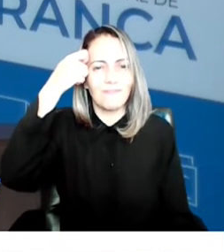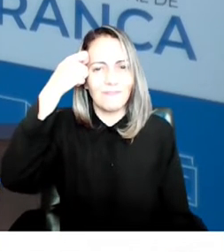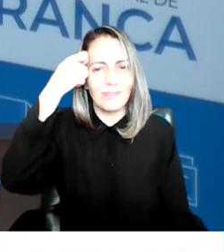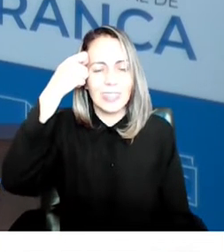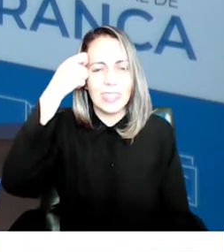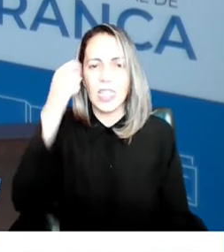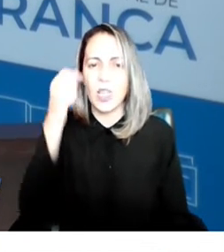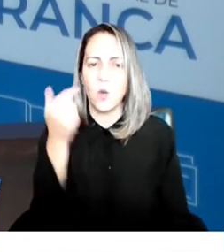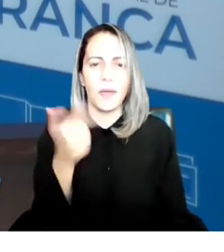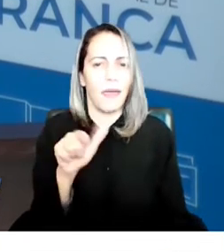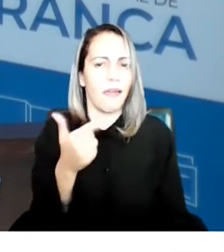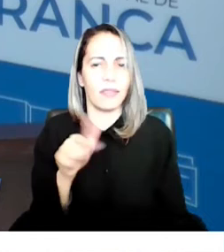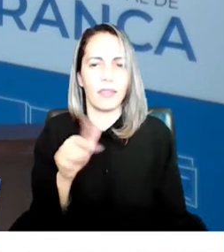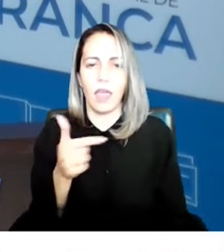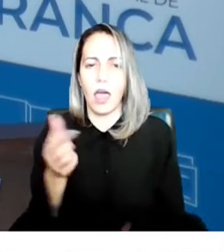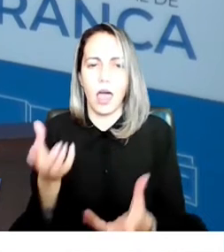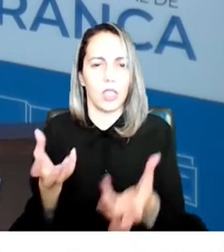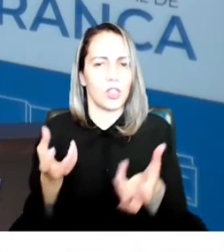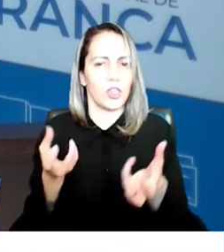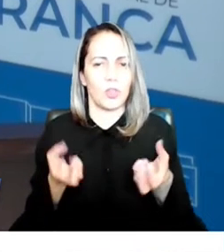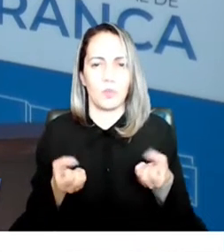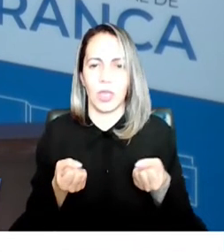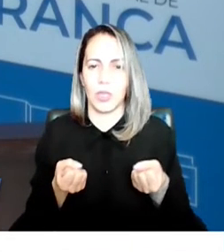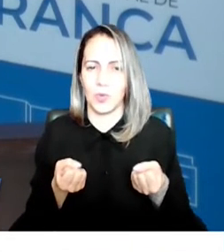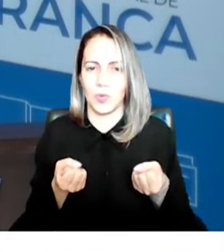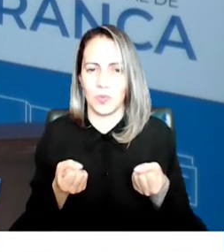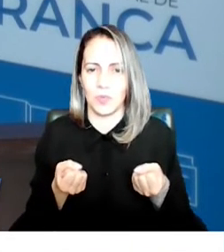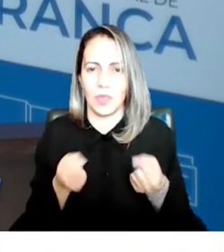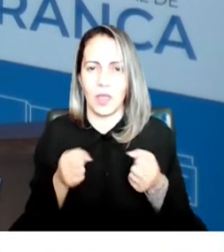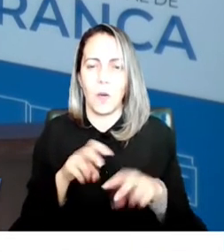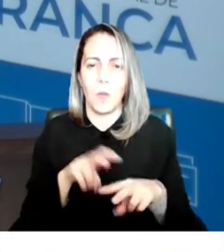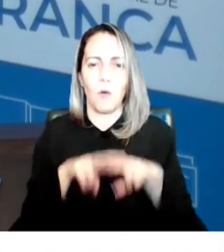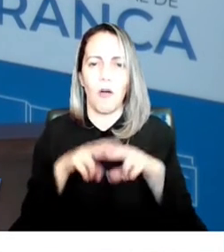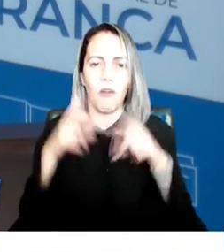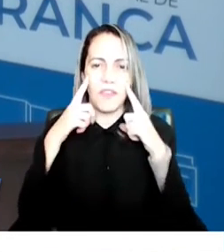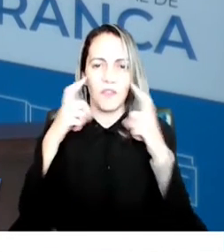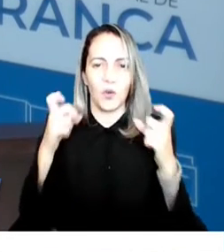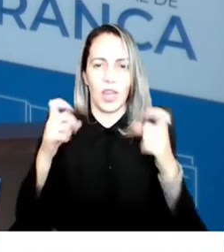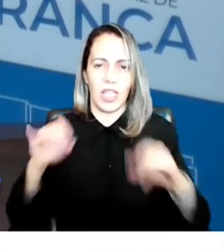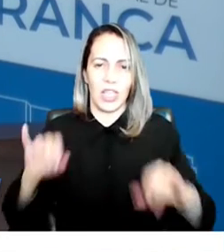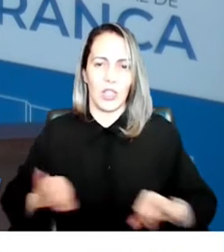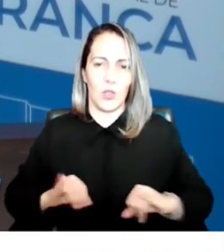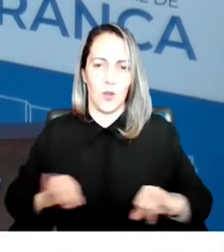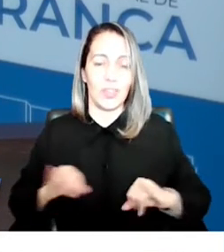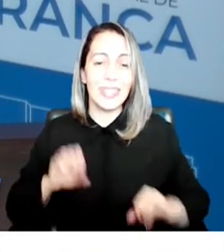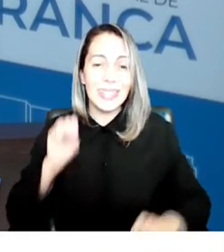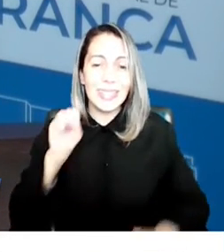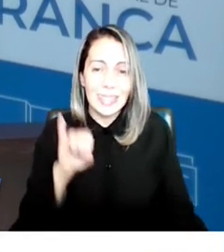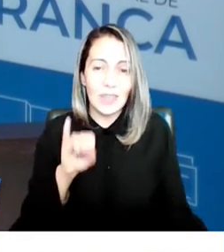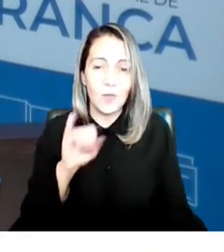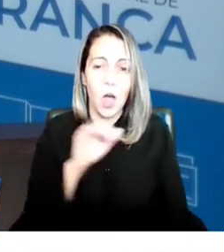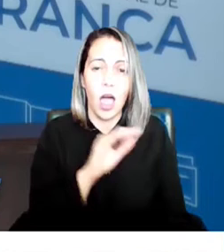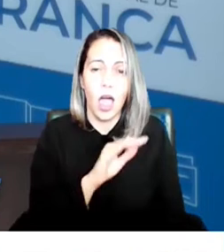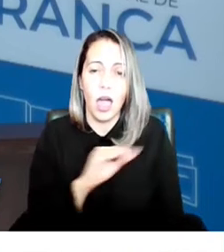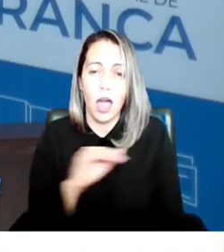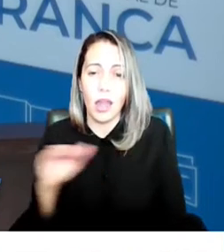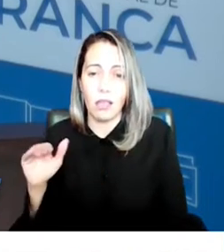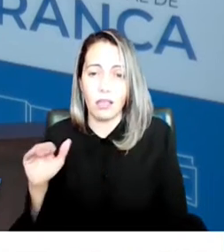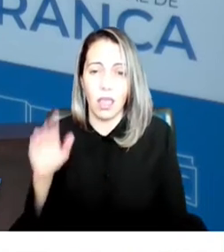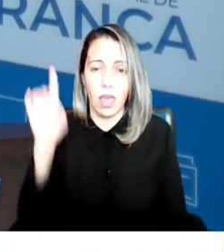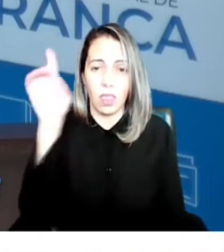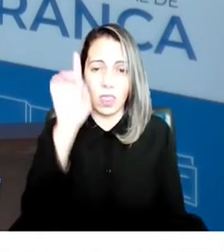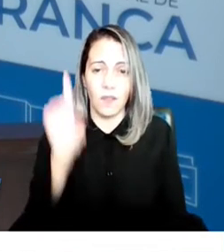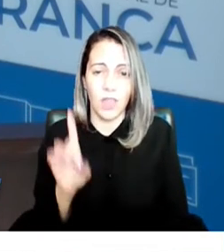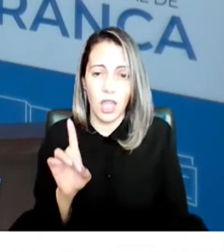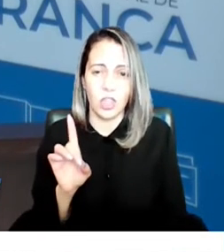atendimento das violências que sofre. Se fosse uma criança deficiente, não